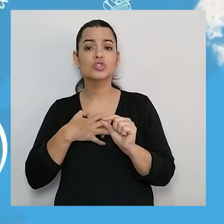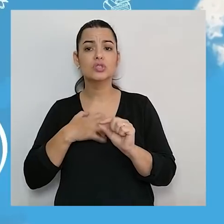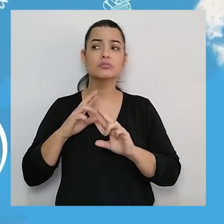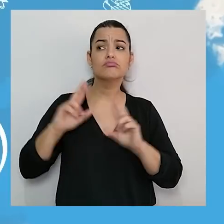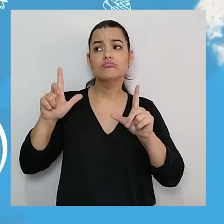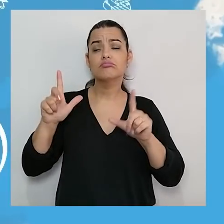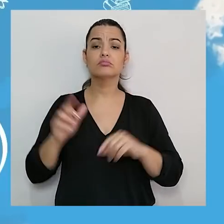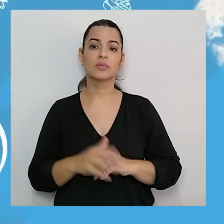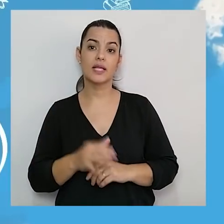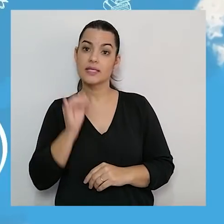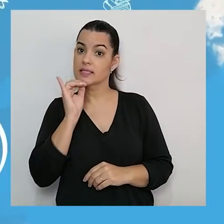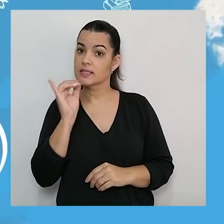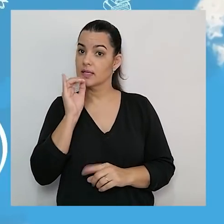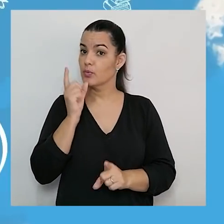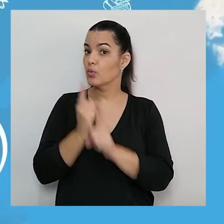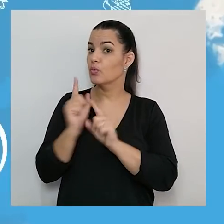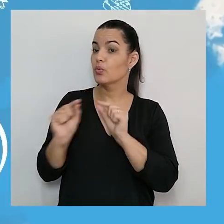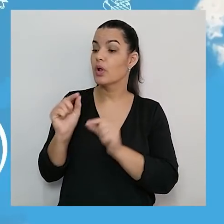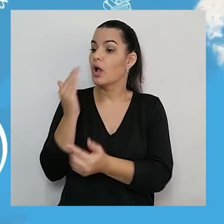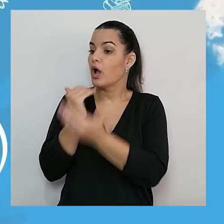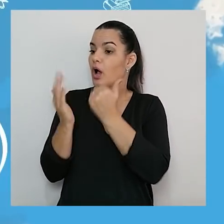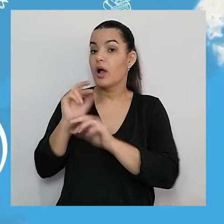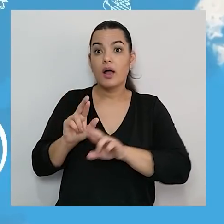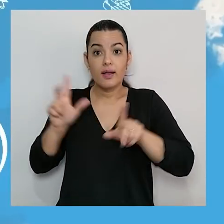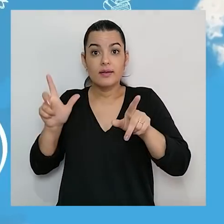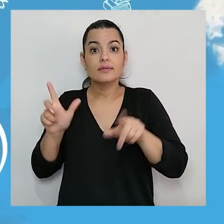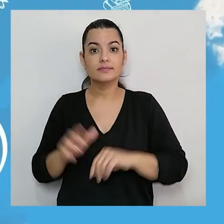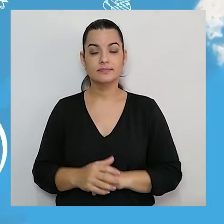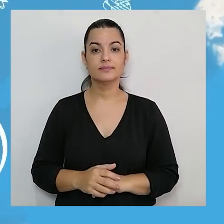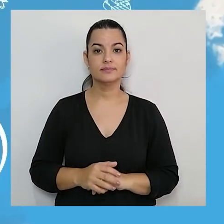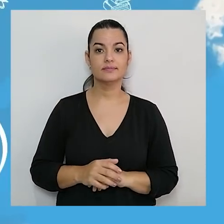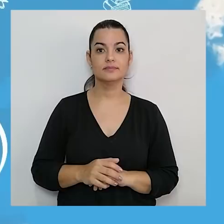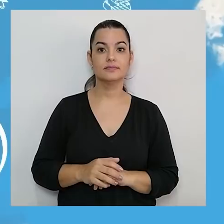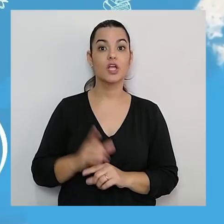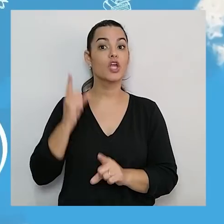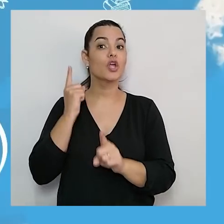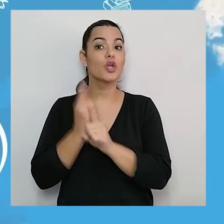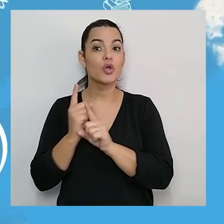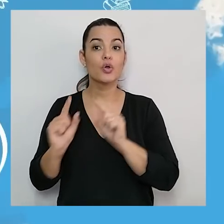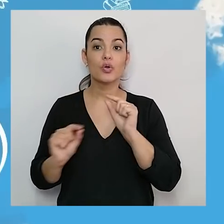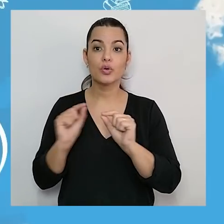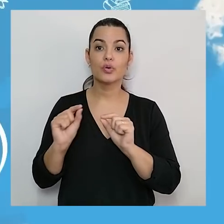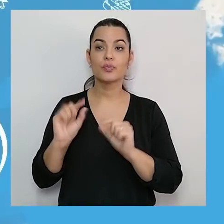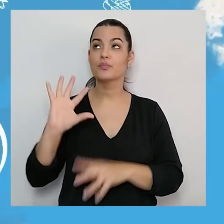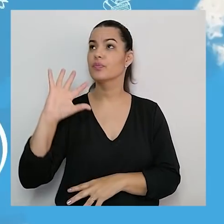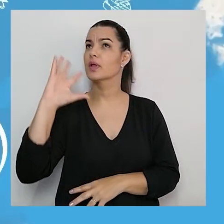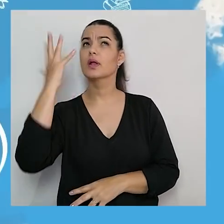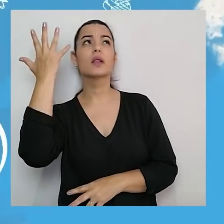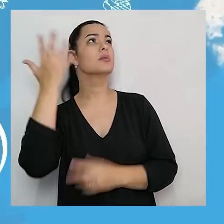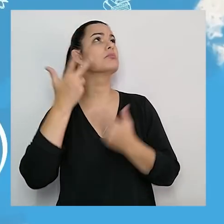Ela encontra, por exemplo, alimentação diferente. Ela encontra um